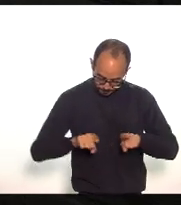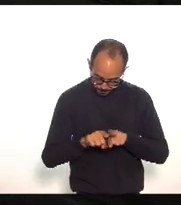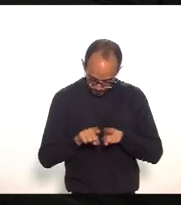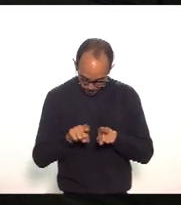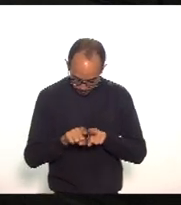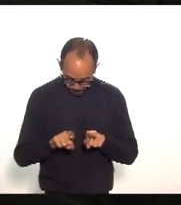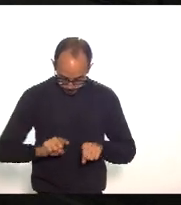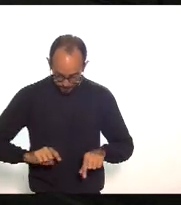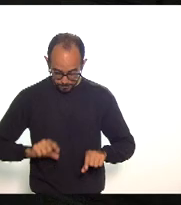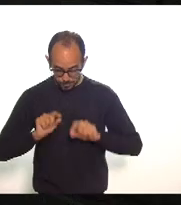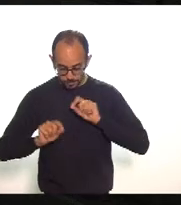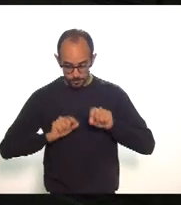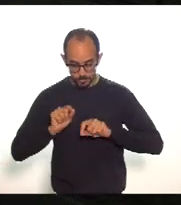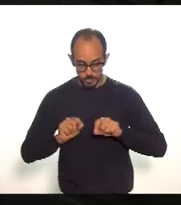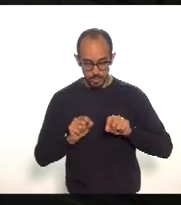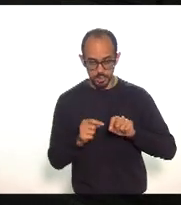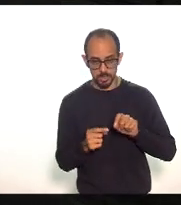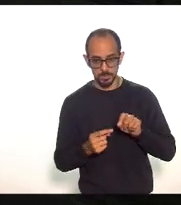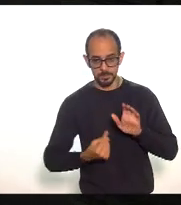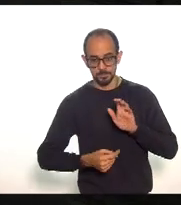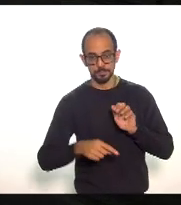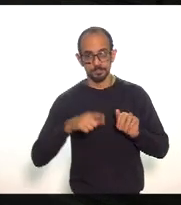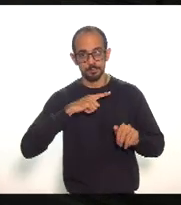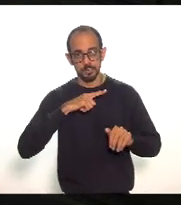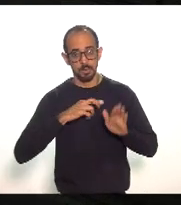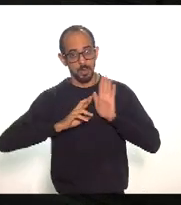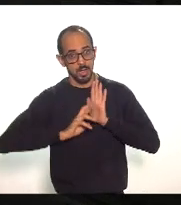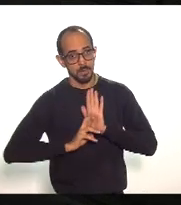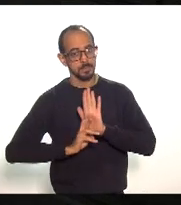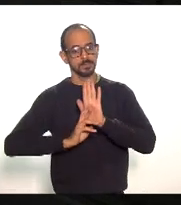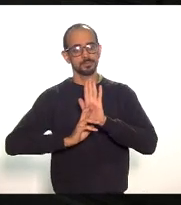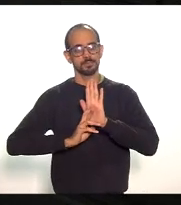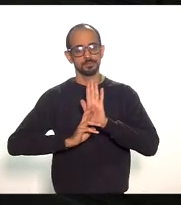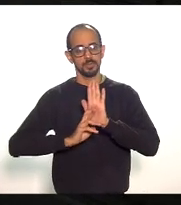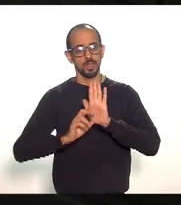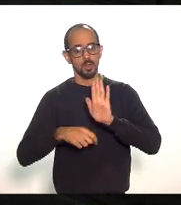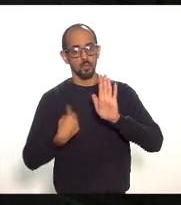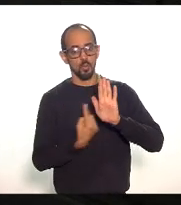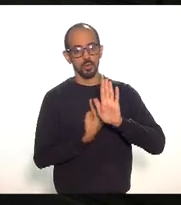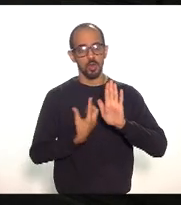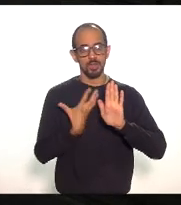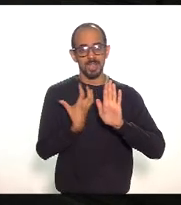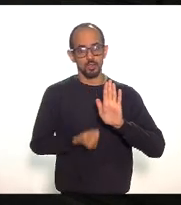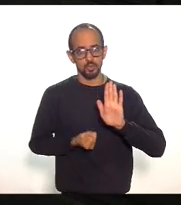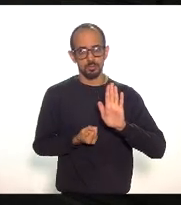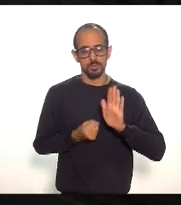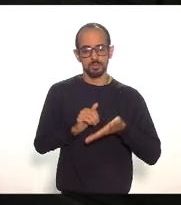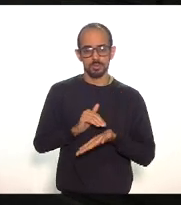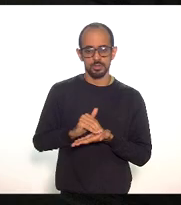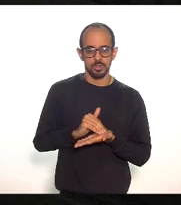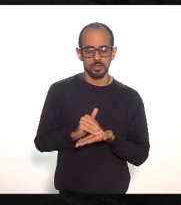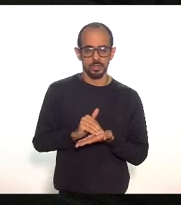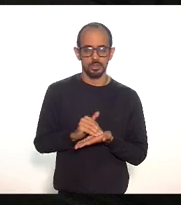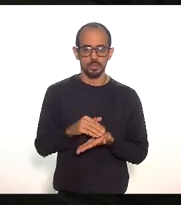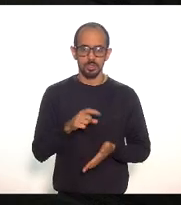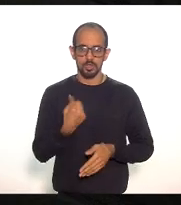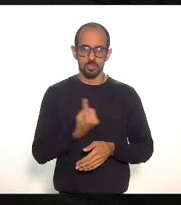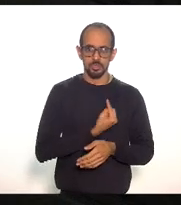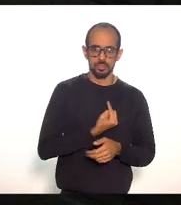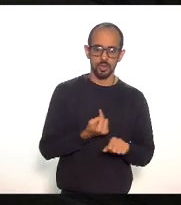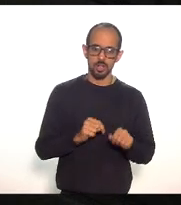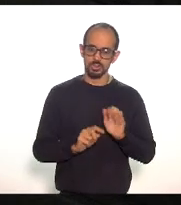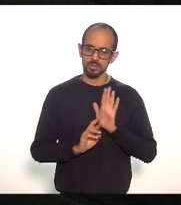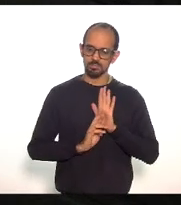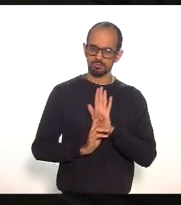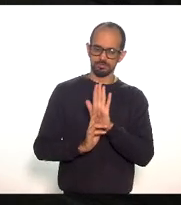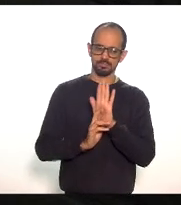fazia representada na festa. E é desde que a gente assumiu a secretaria, a gente fez questão de colocar a SEASA devidamente